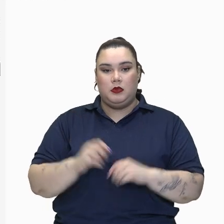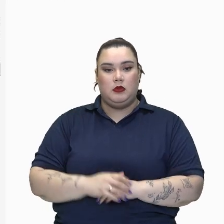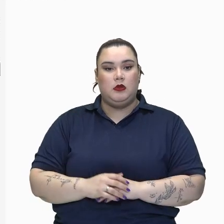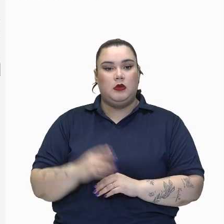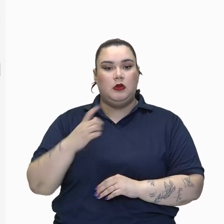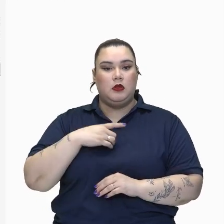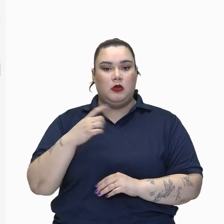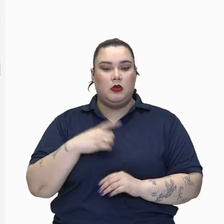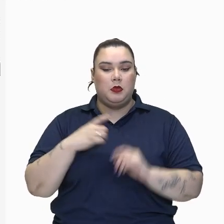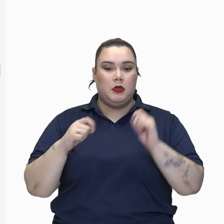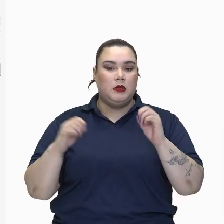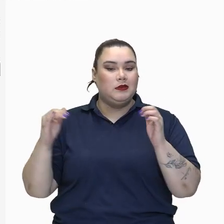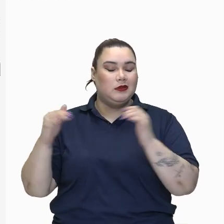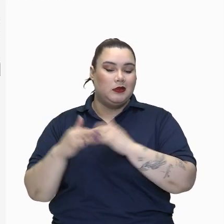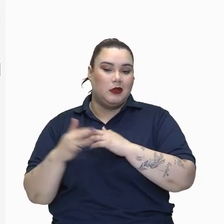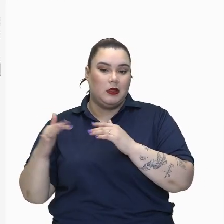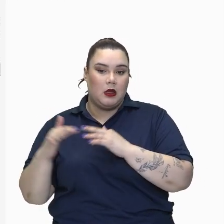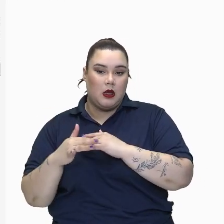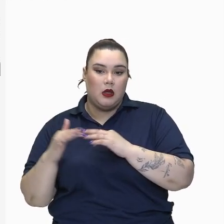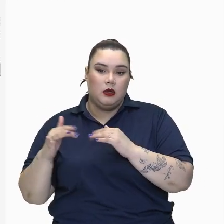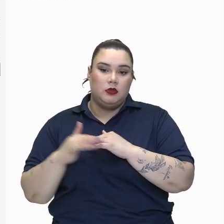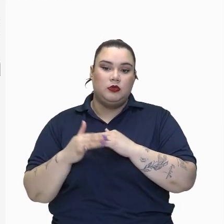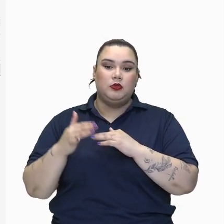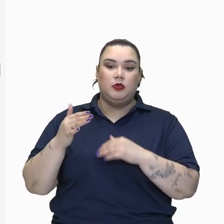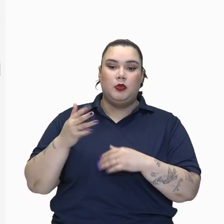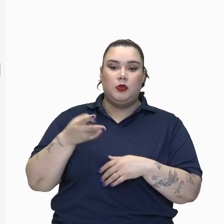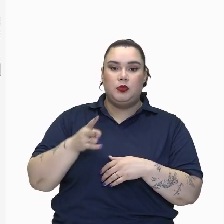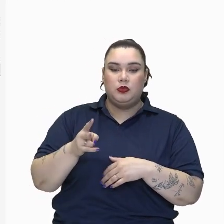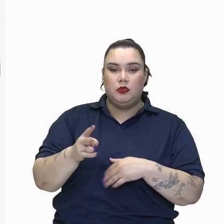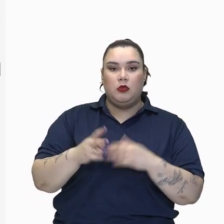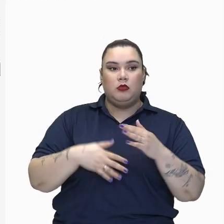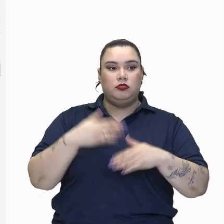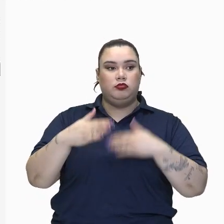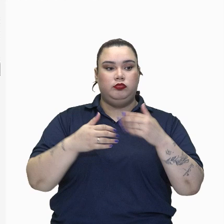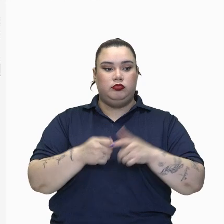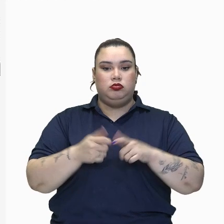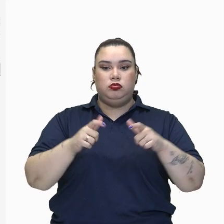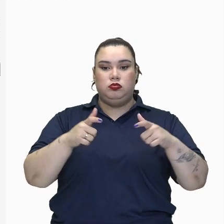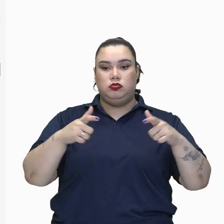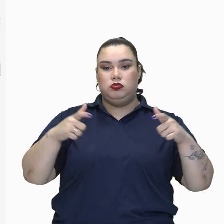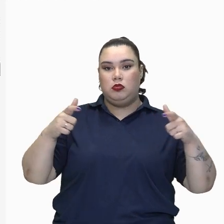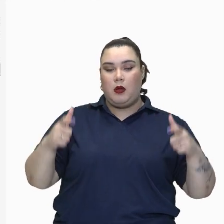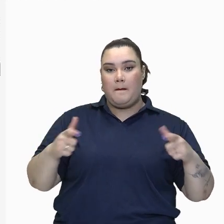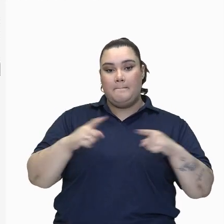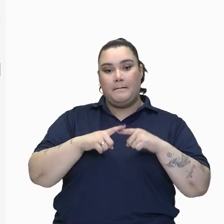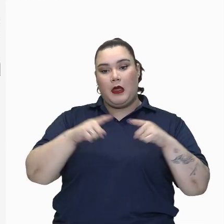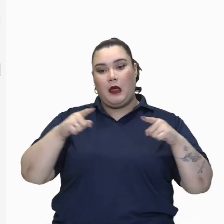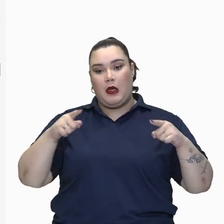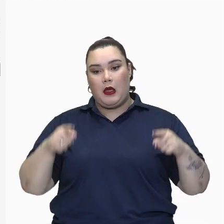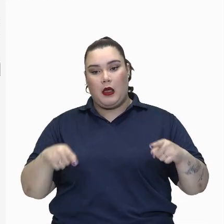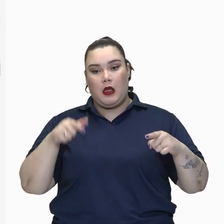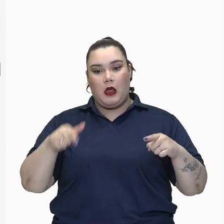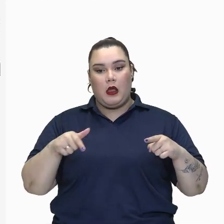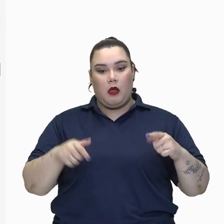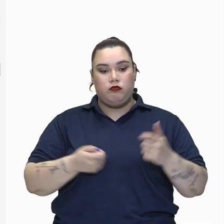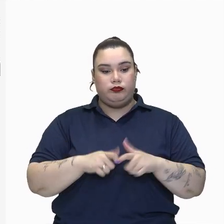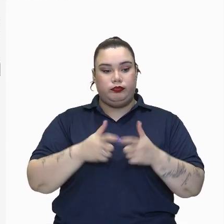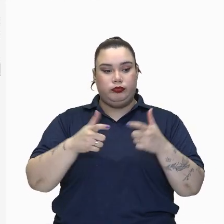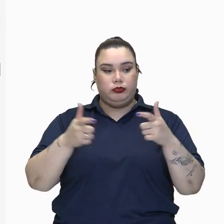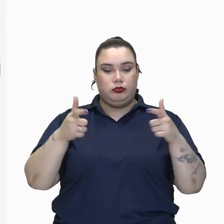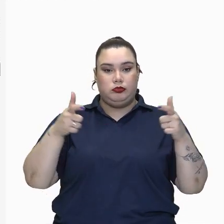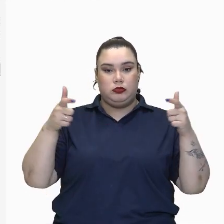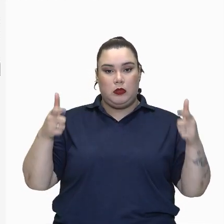nossas metrópoles, elas continuam crescendo, né? Porém, esse ritmo de crescimento,